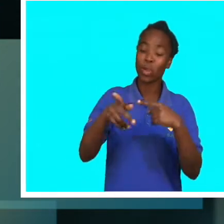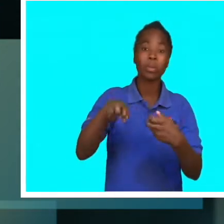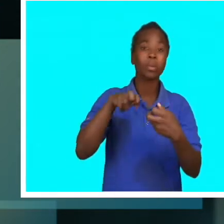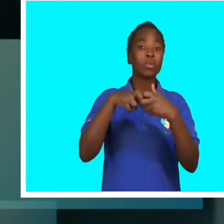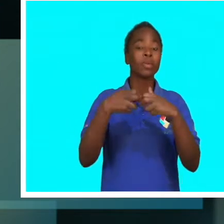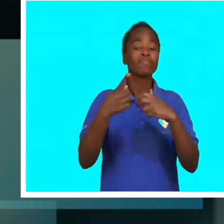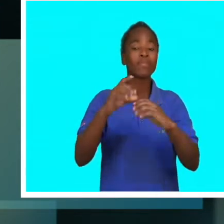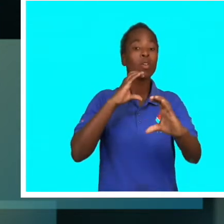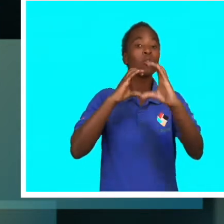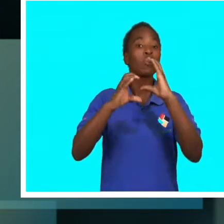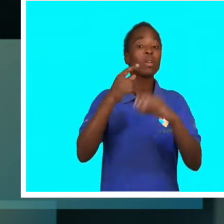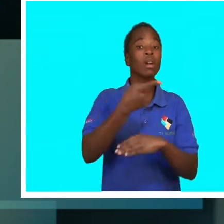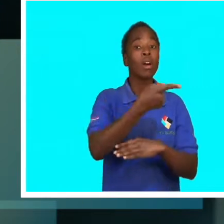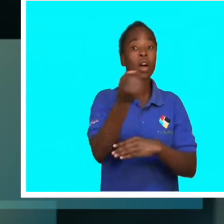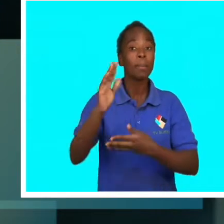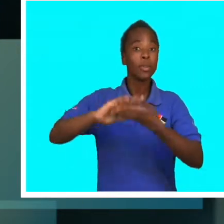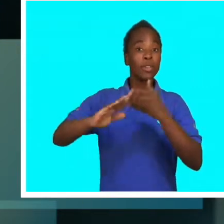sinais.